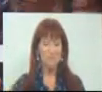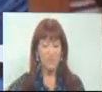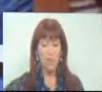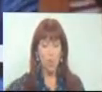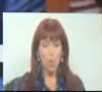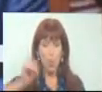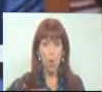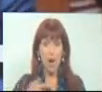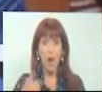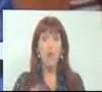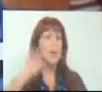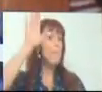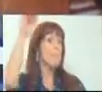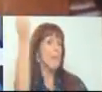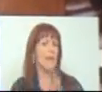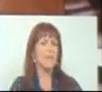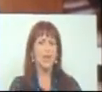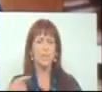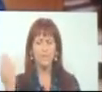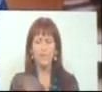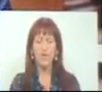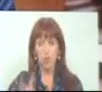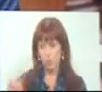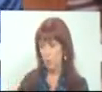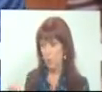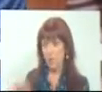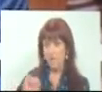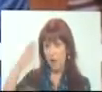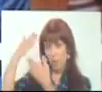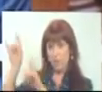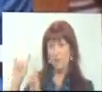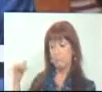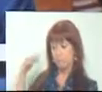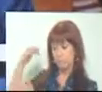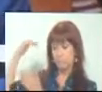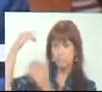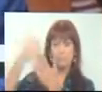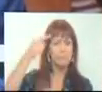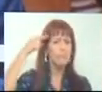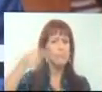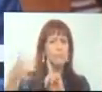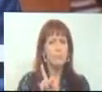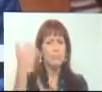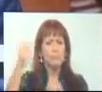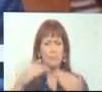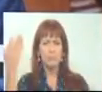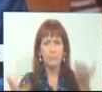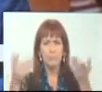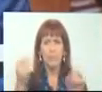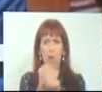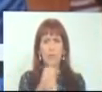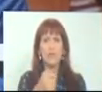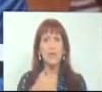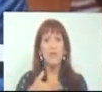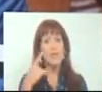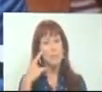Este ano iremos pela primeira vez, desde que começou a nossa democracia, atingir o equilíbrio operacional destas empresas